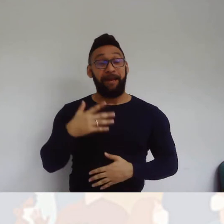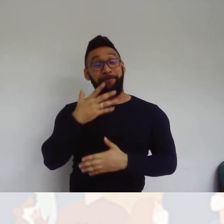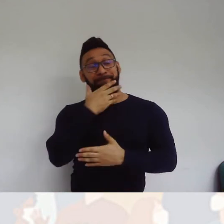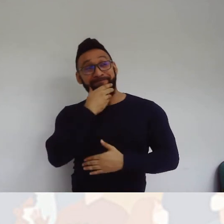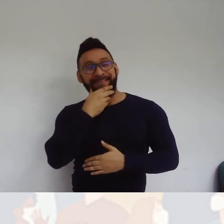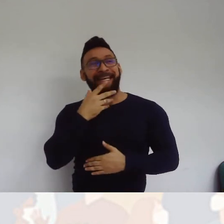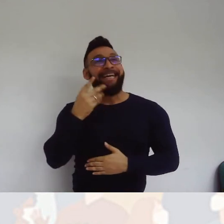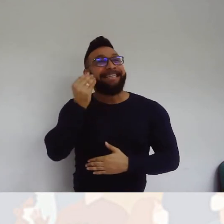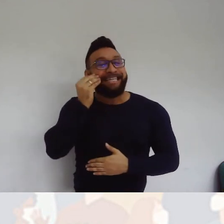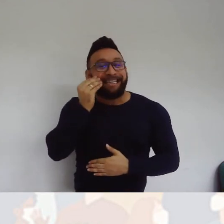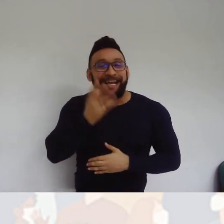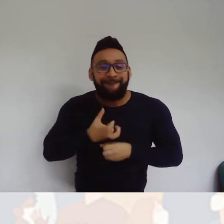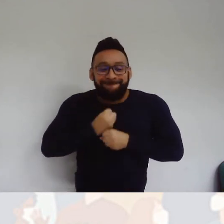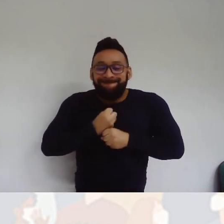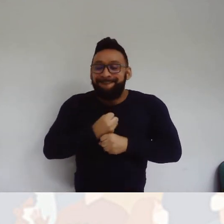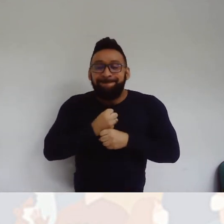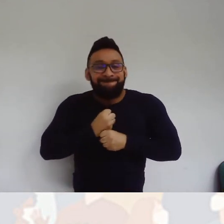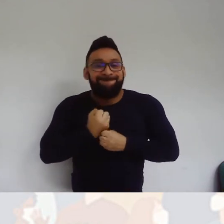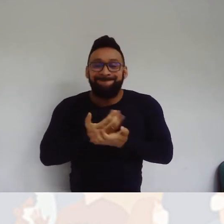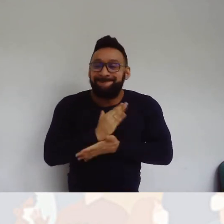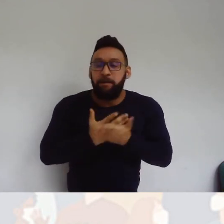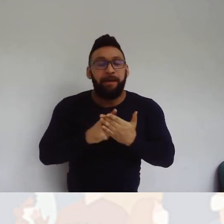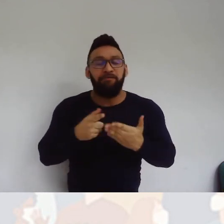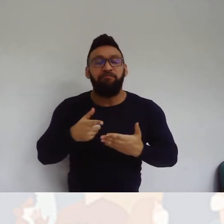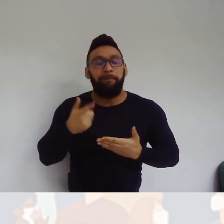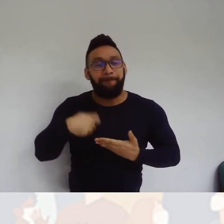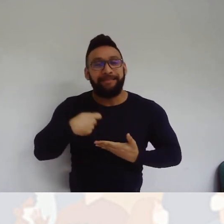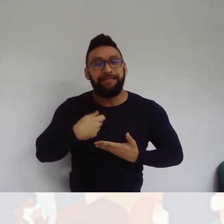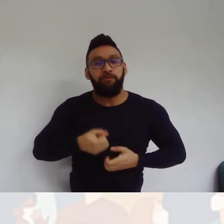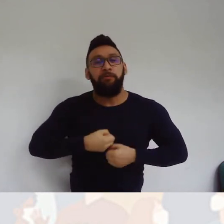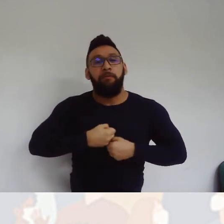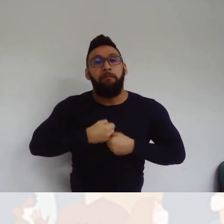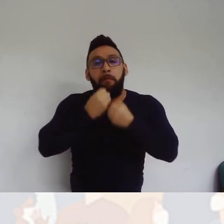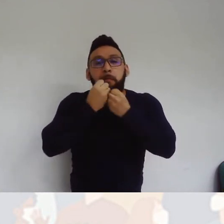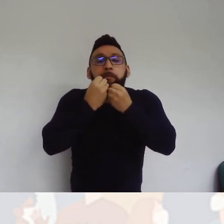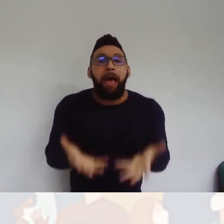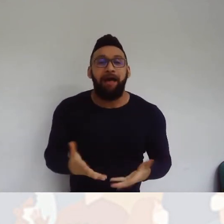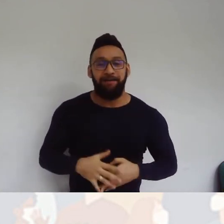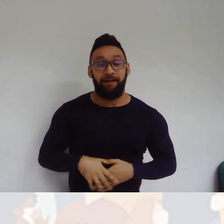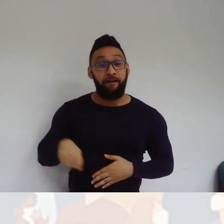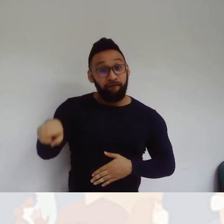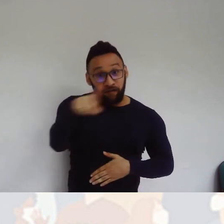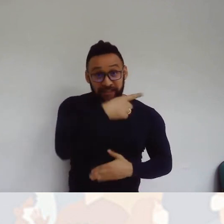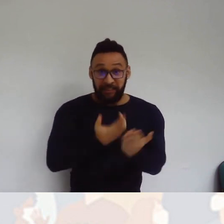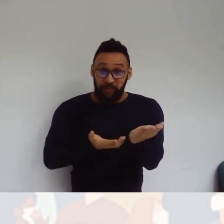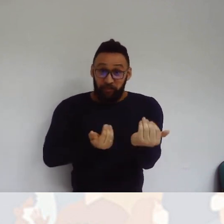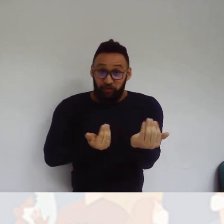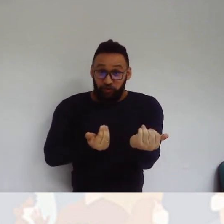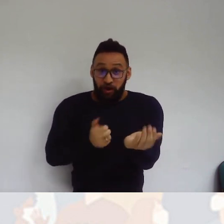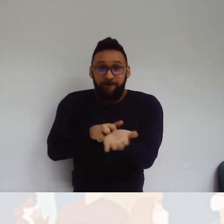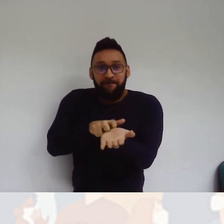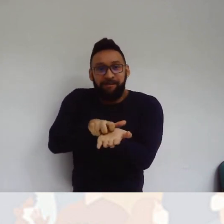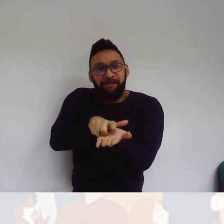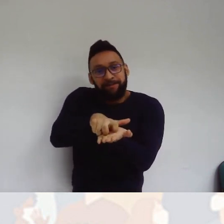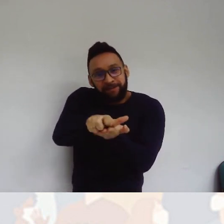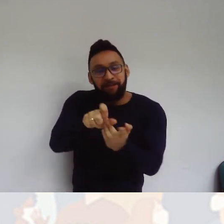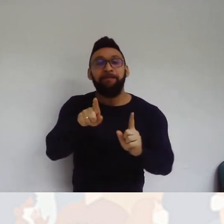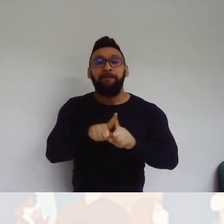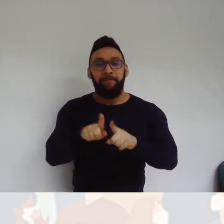então, no fim, vou falar. Eu acho que a gente da linguística aplicada, e vocês jovens que estão aqui, que estão me